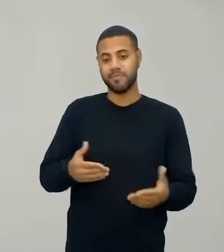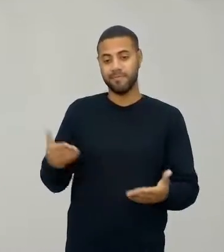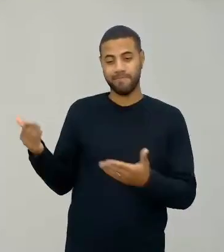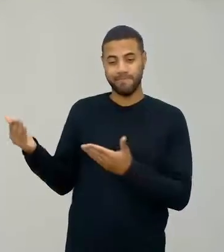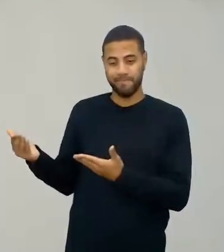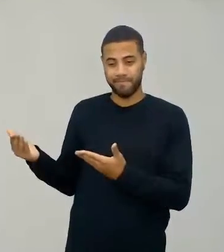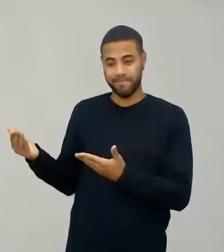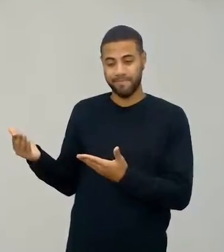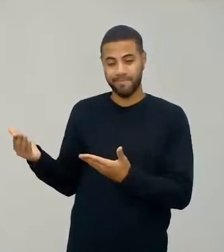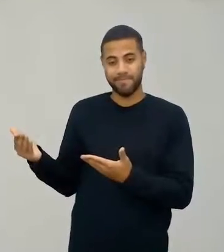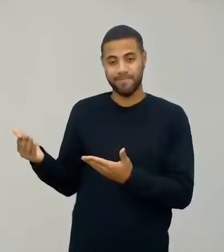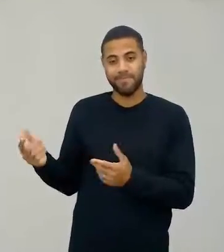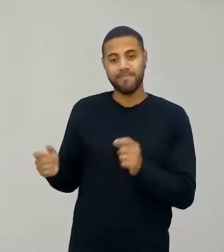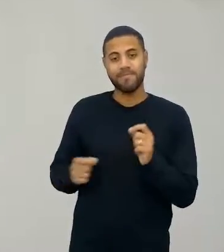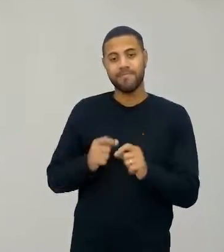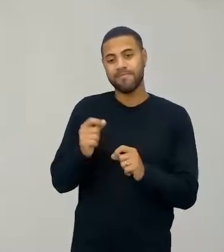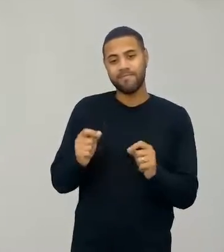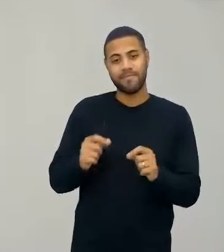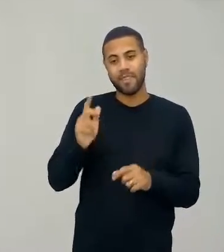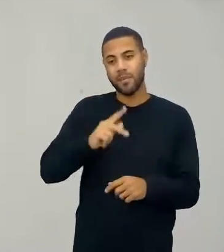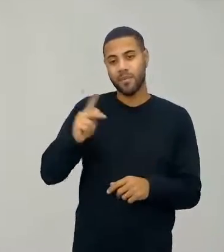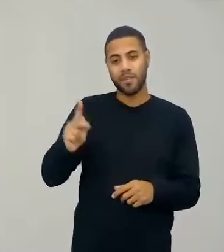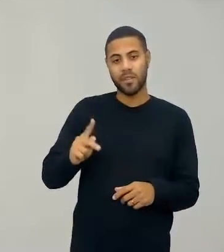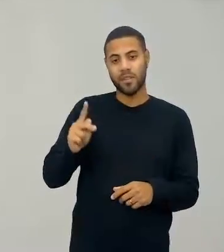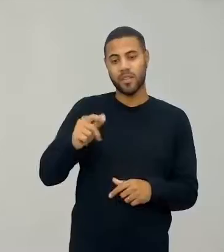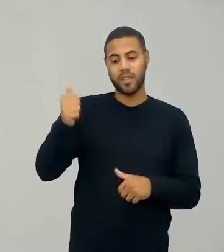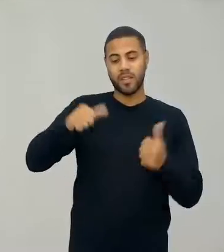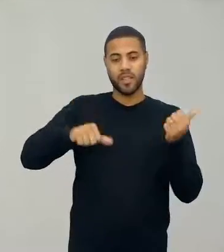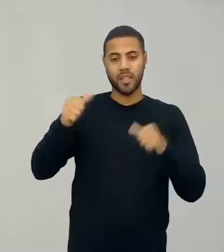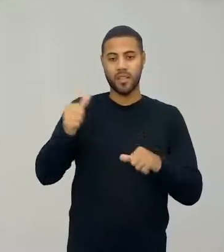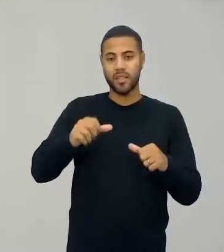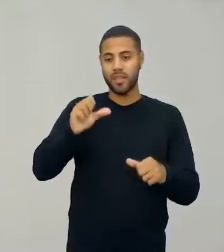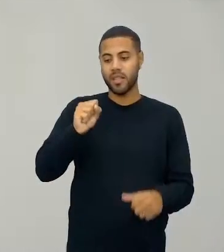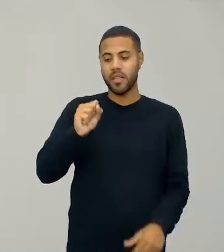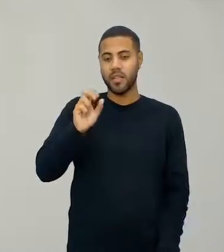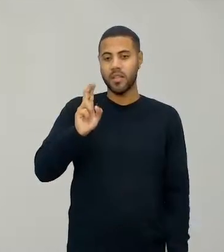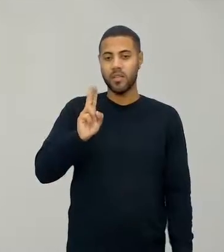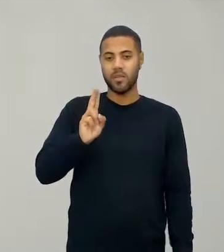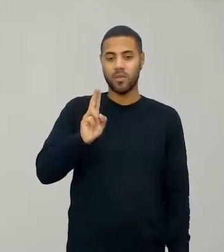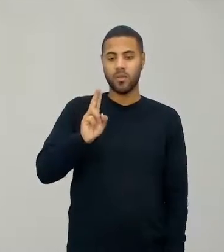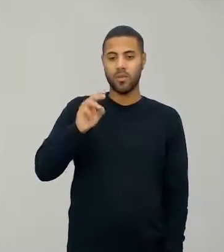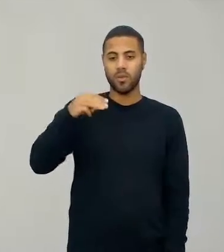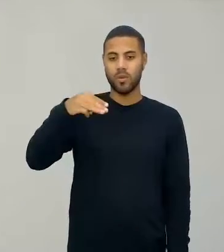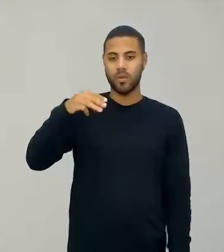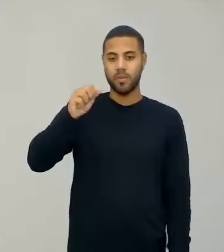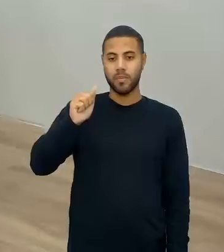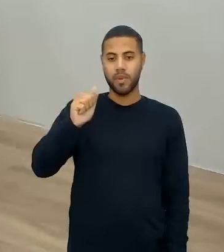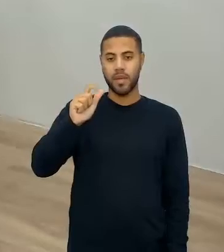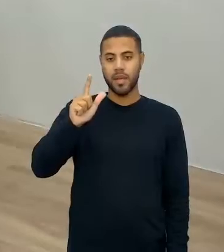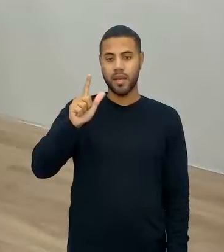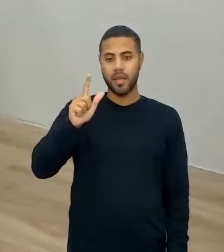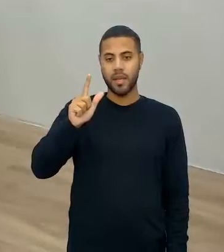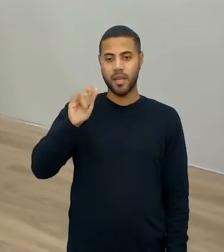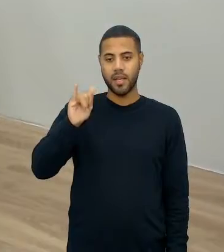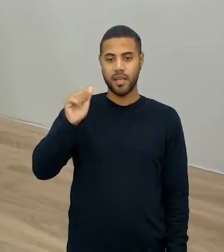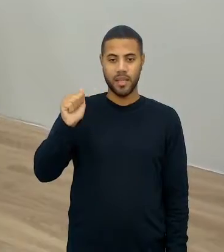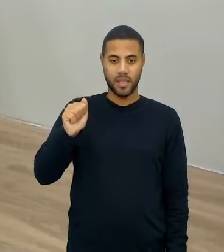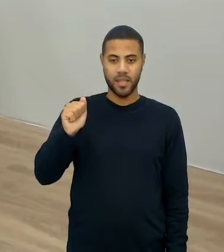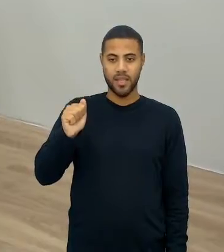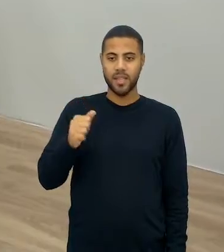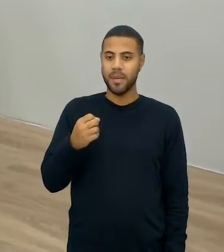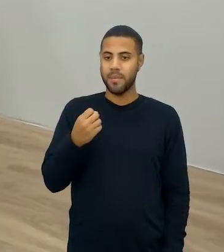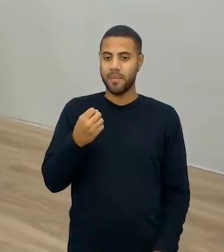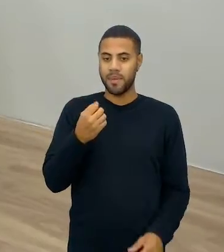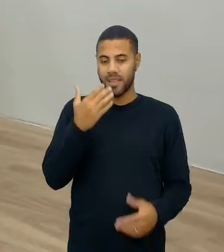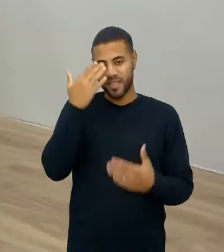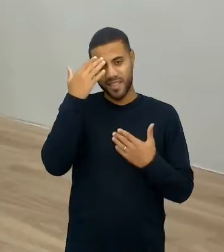uma presença ilustre, a professora de Química, Sumaia. Bem-vinda, Sumaia. Obrigada,